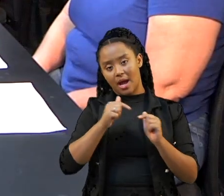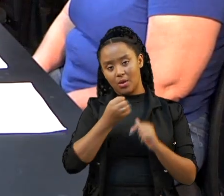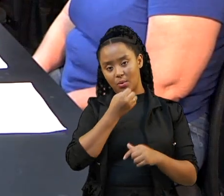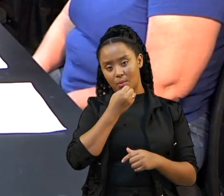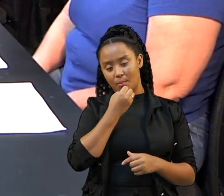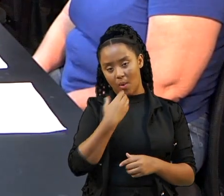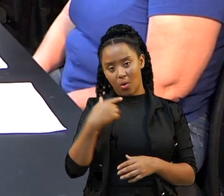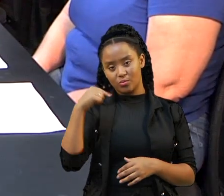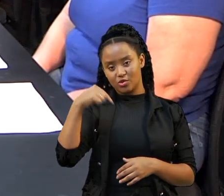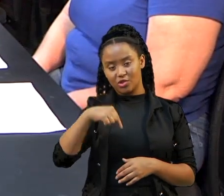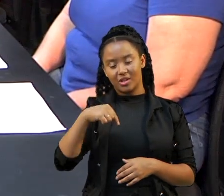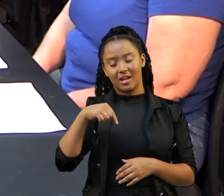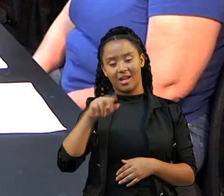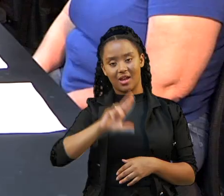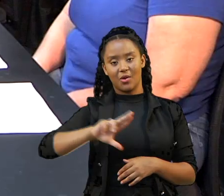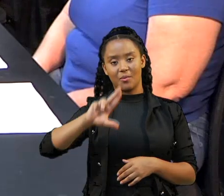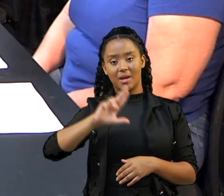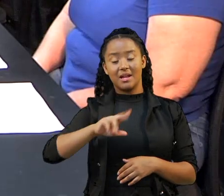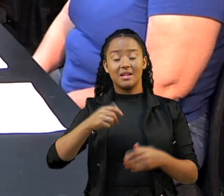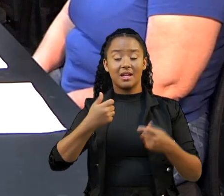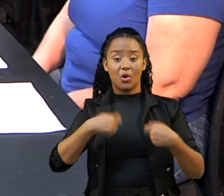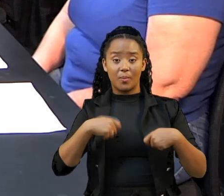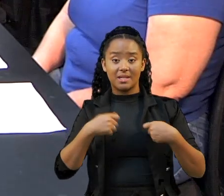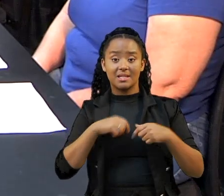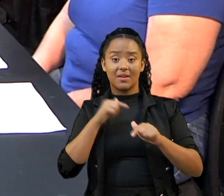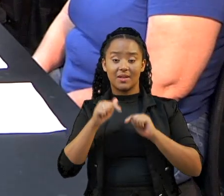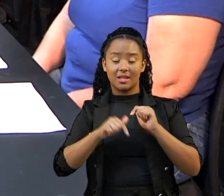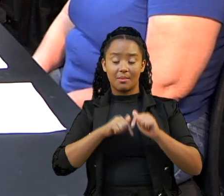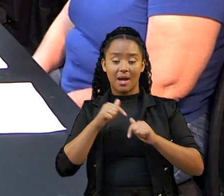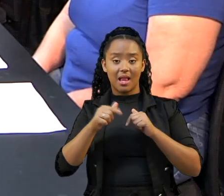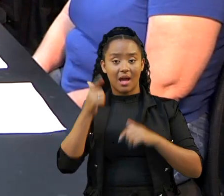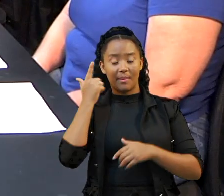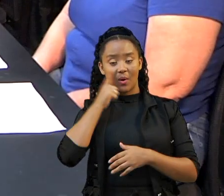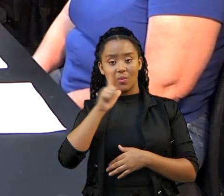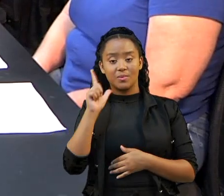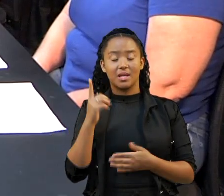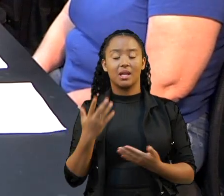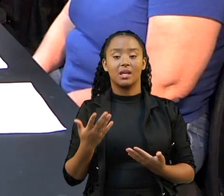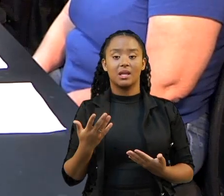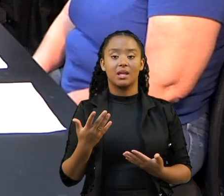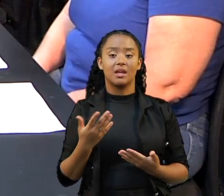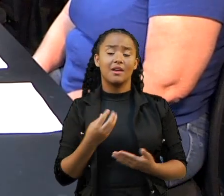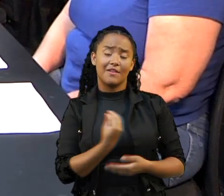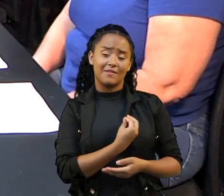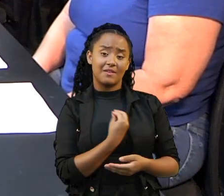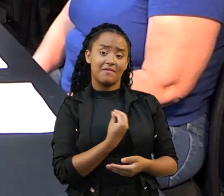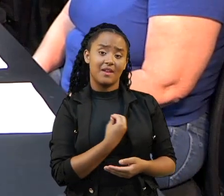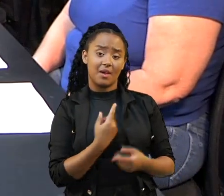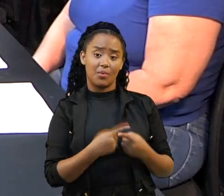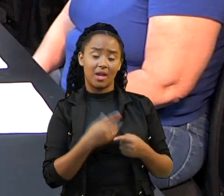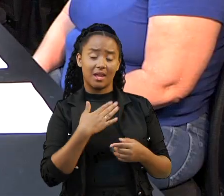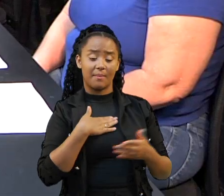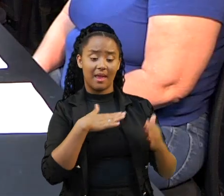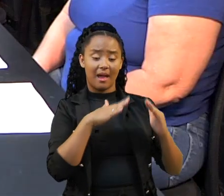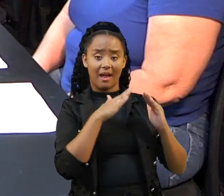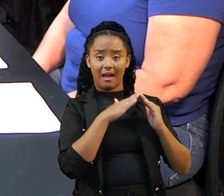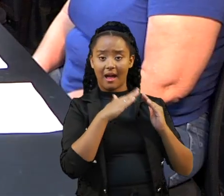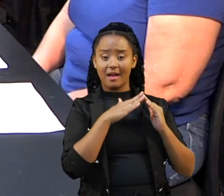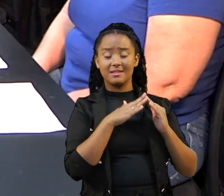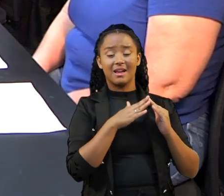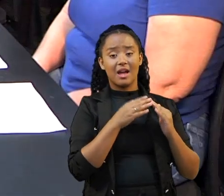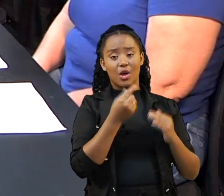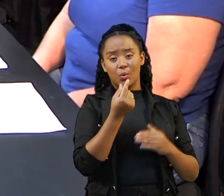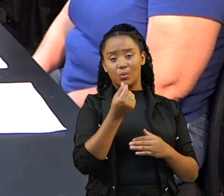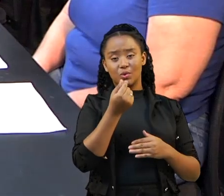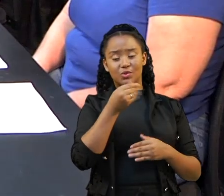estudar e trabalhar, né, para me manter, porque a gente tinha renda muito baixa em casa. Então, a partir do momento que eu tinha oportunidade de